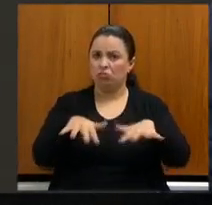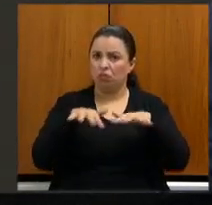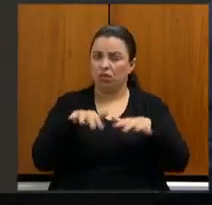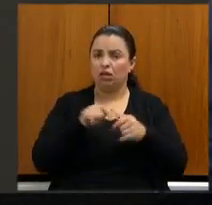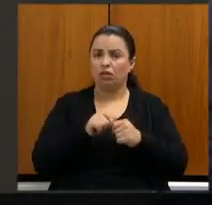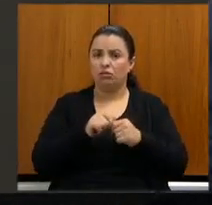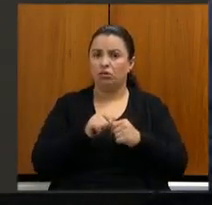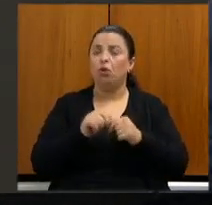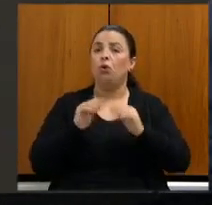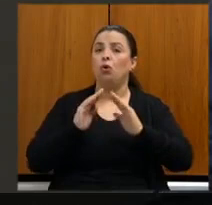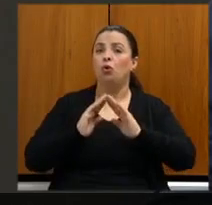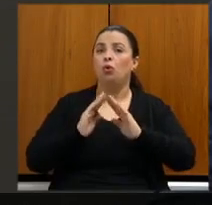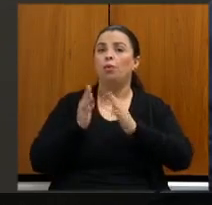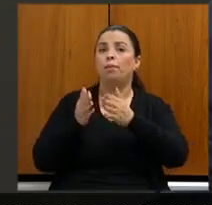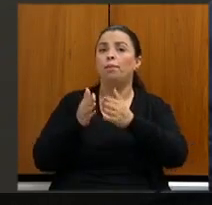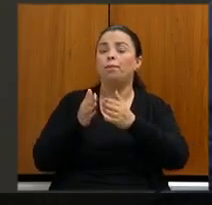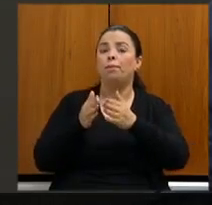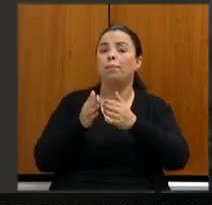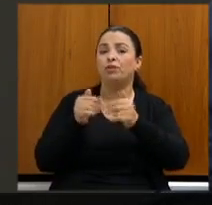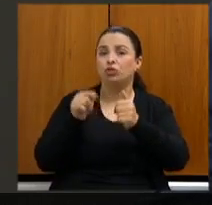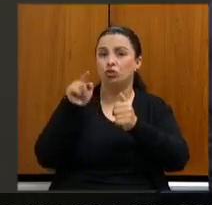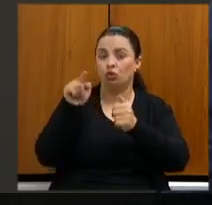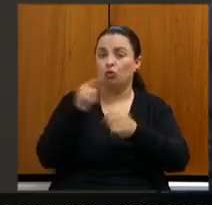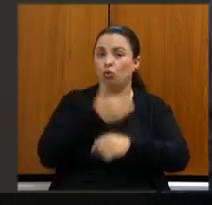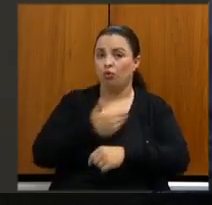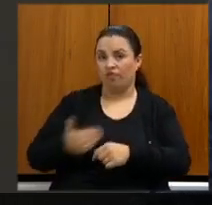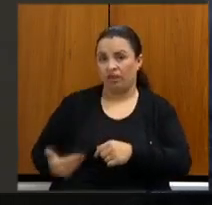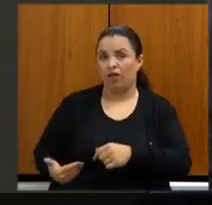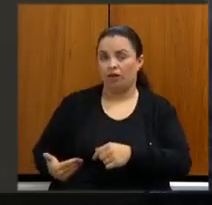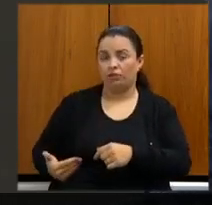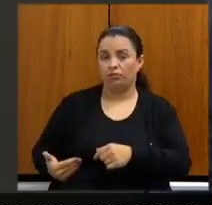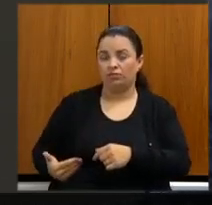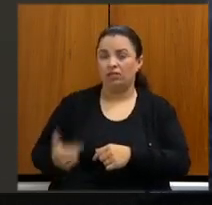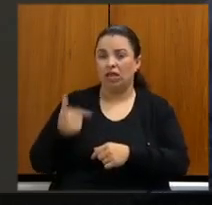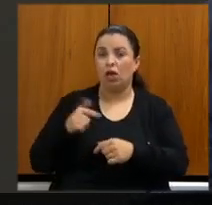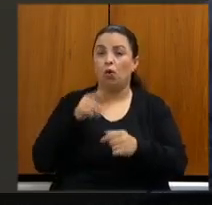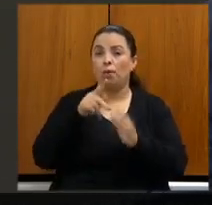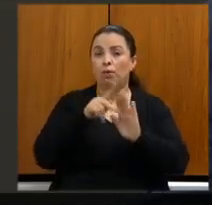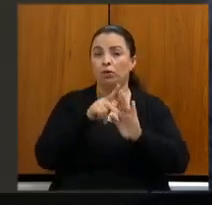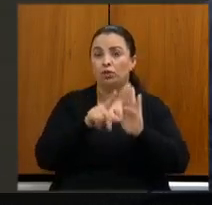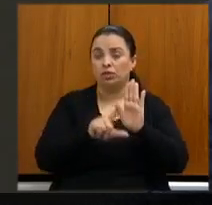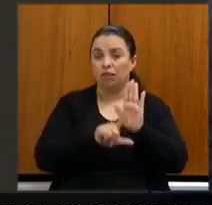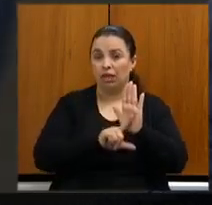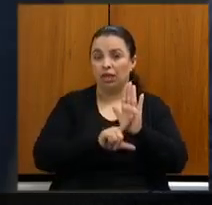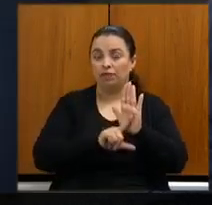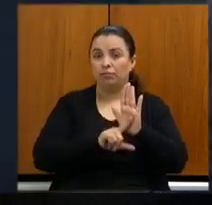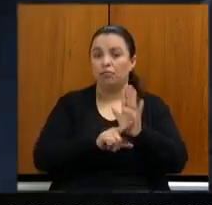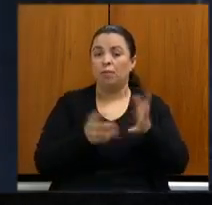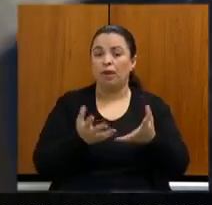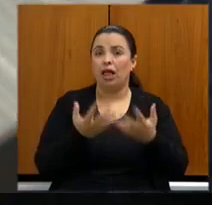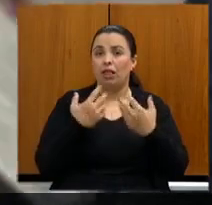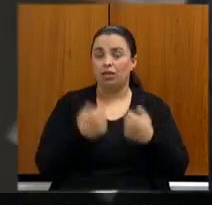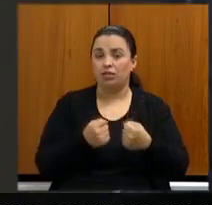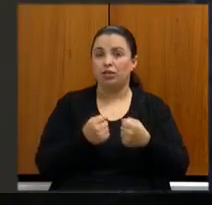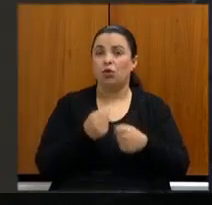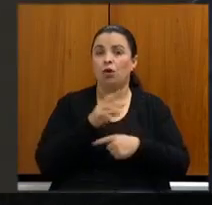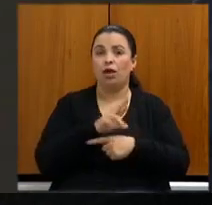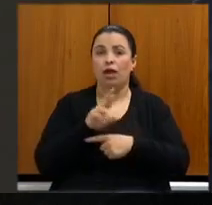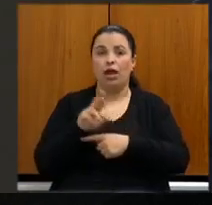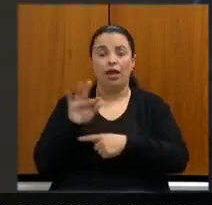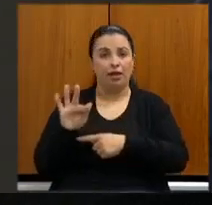solicitação do governador para que o projeto de lei sobre adesão ao regime de recuperação fiscal